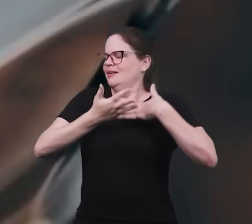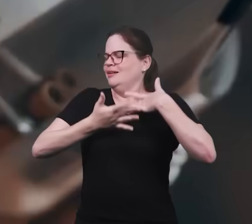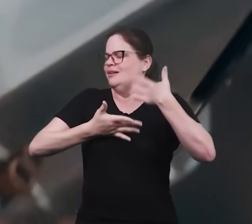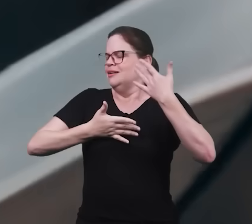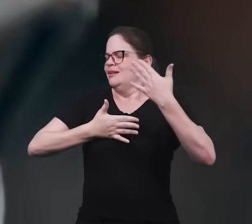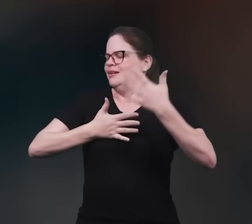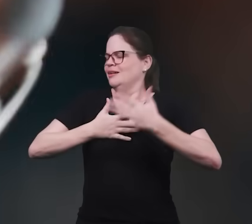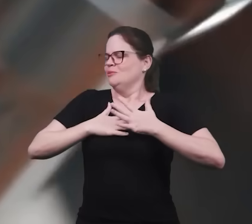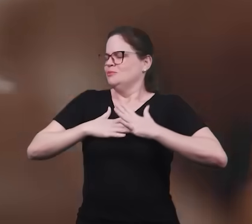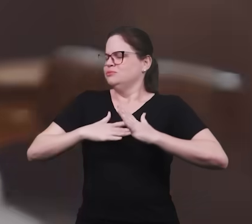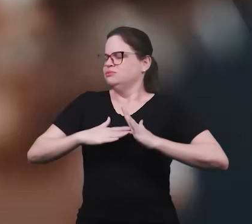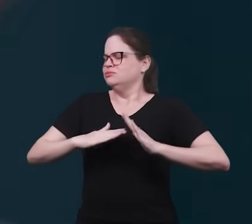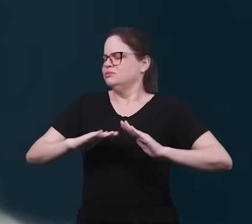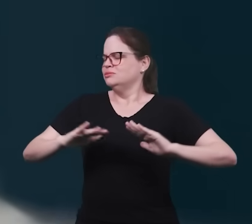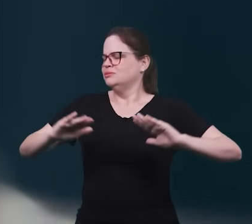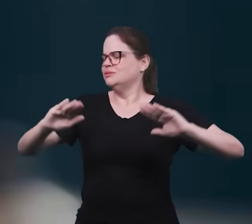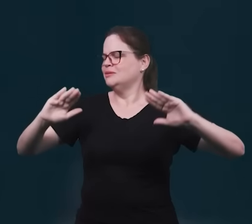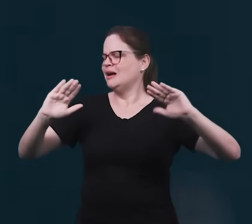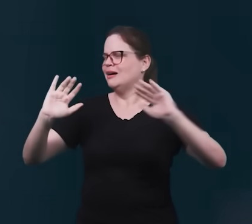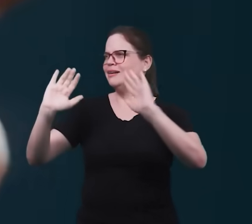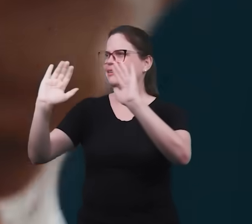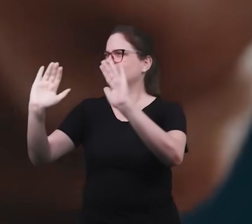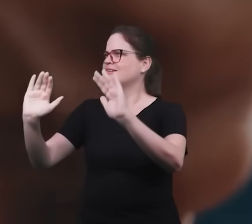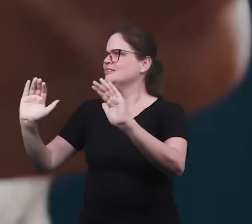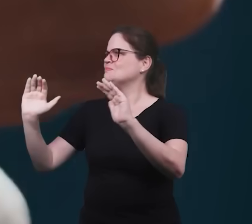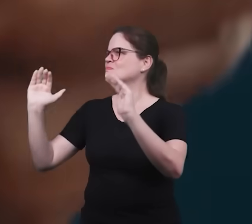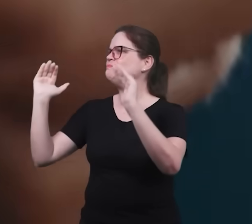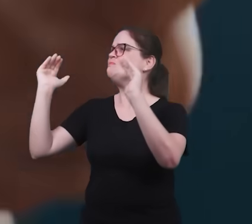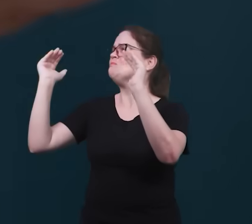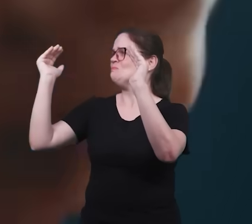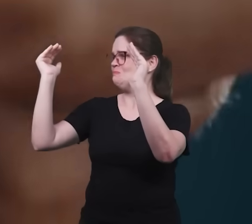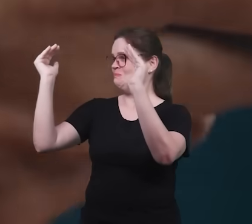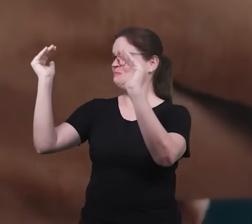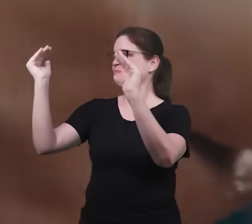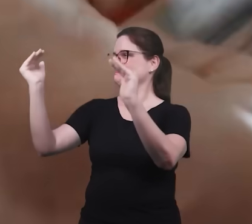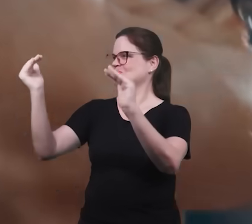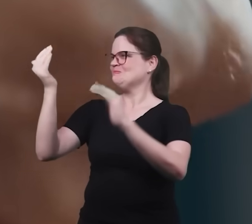e minha alma te